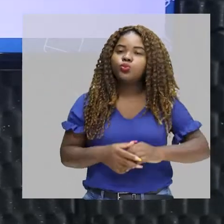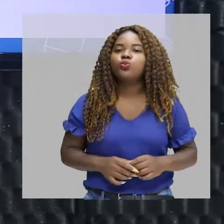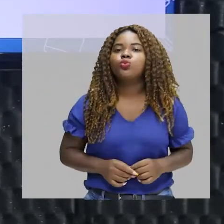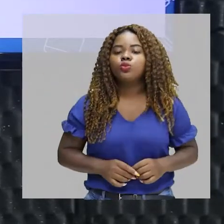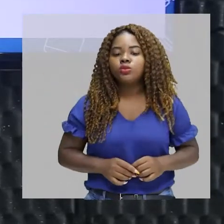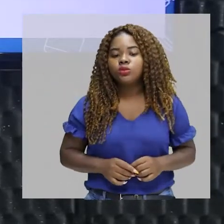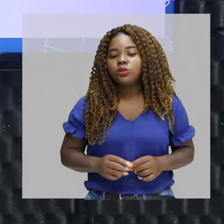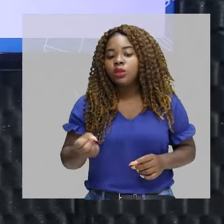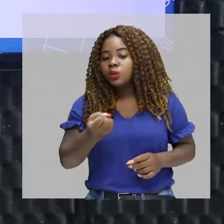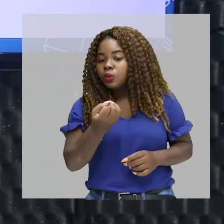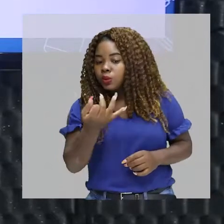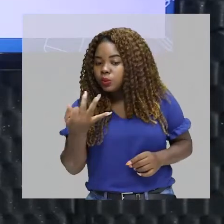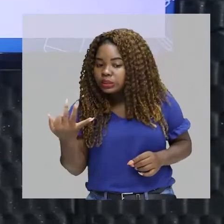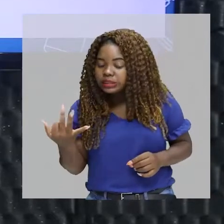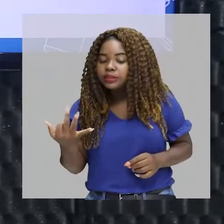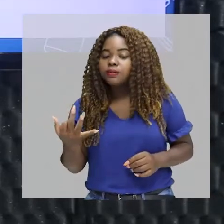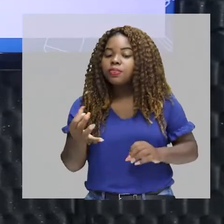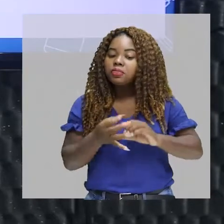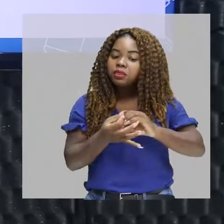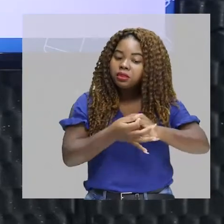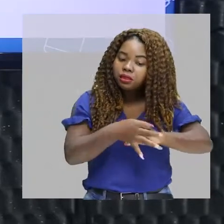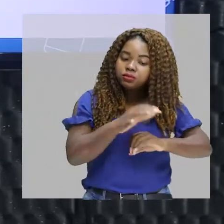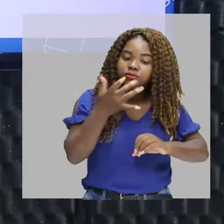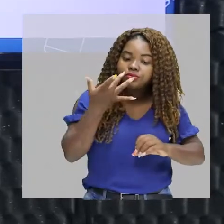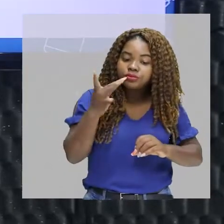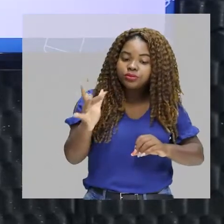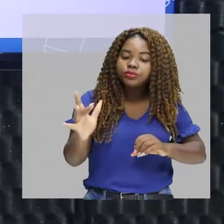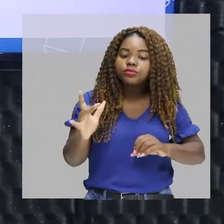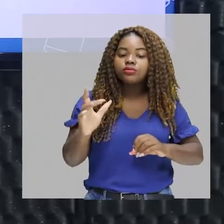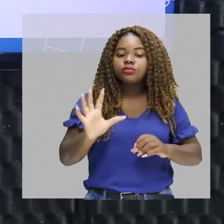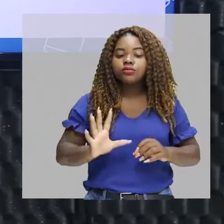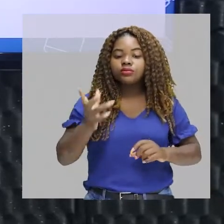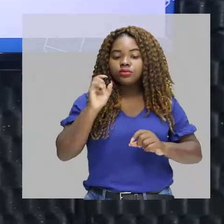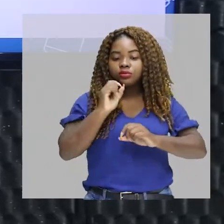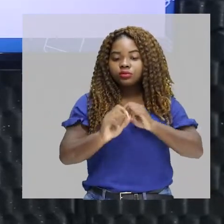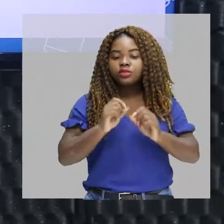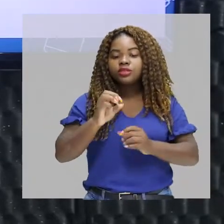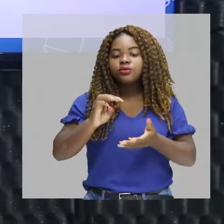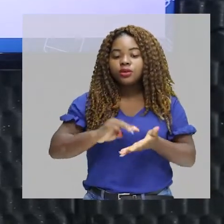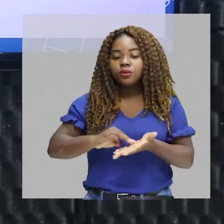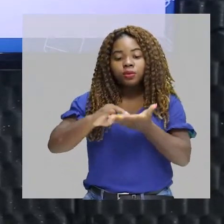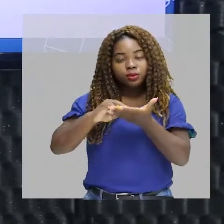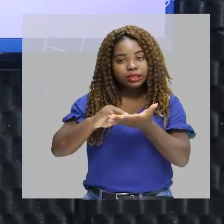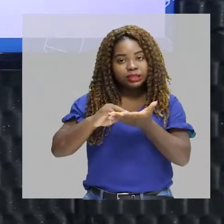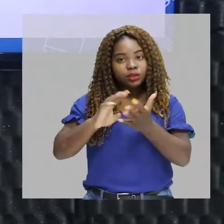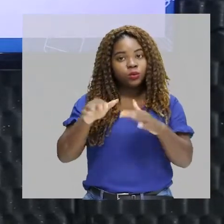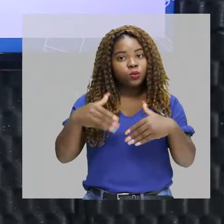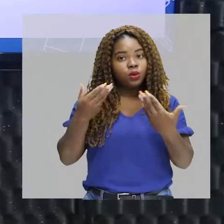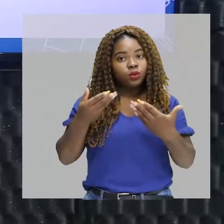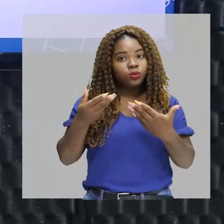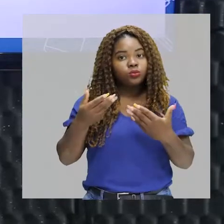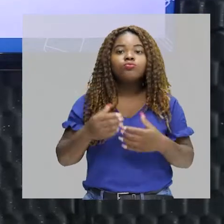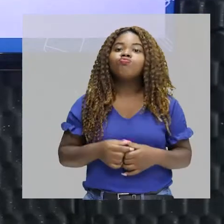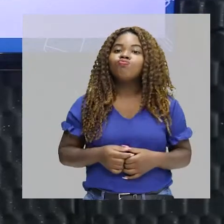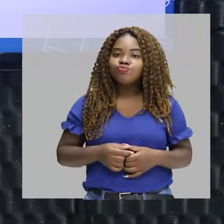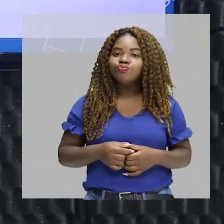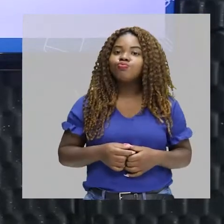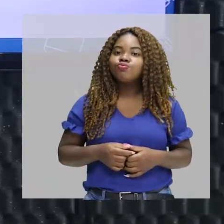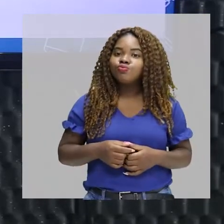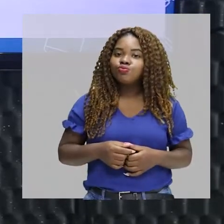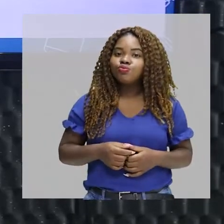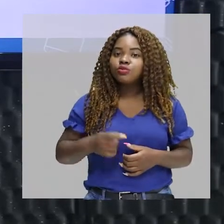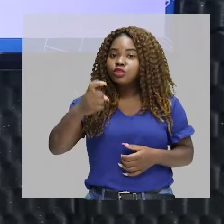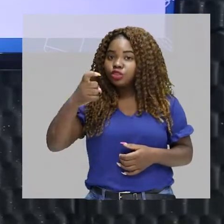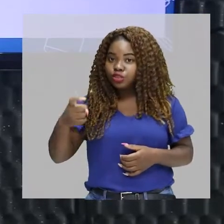essa quantidade de átomos de ouro vai gerar uma massa. Qual é essa massa? A gente encontra por meio